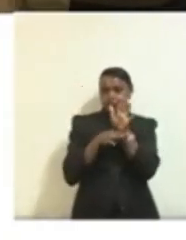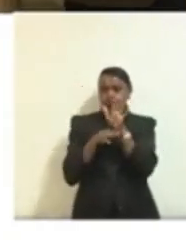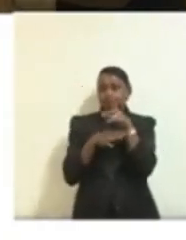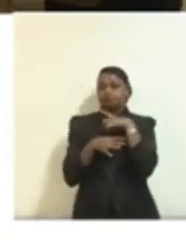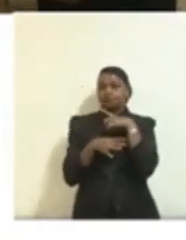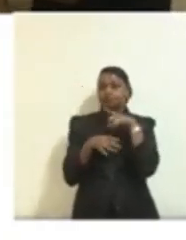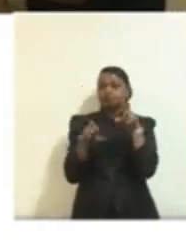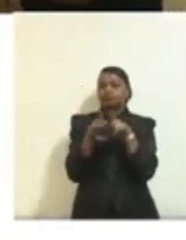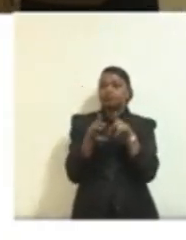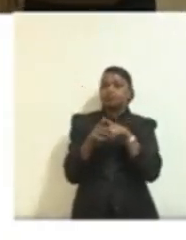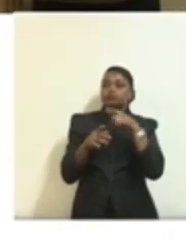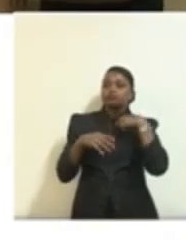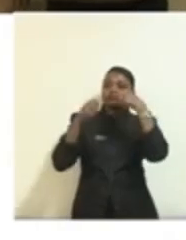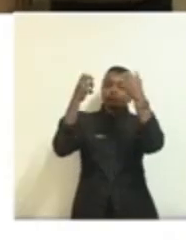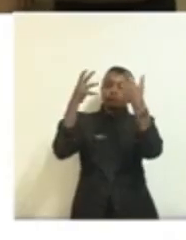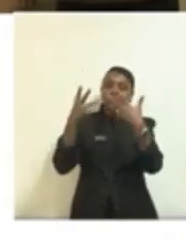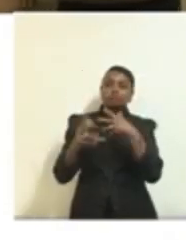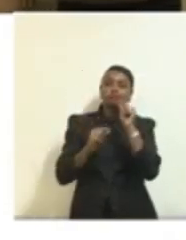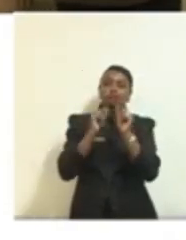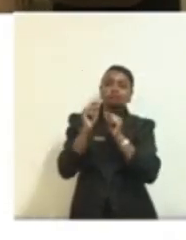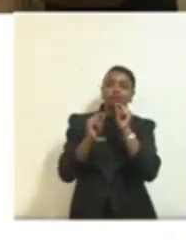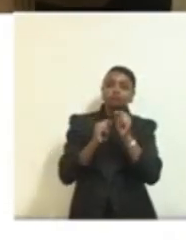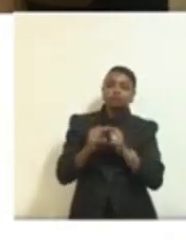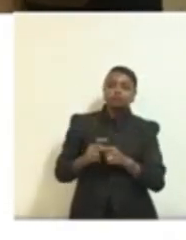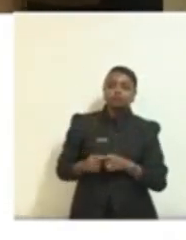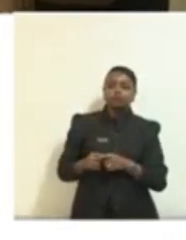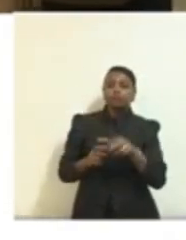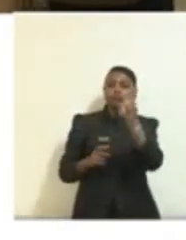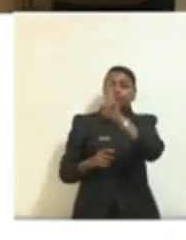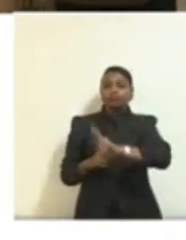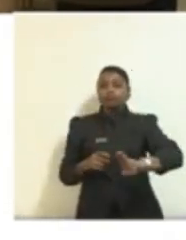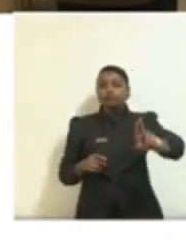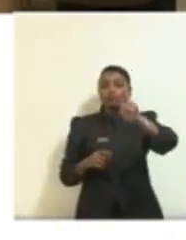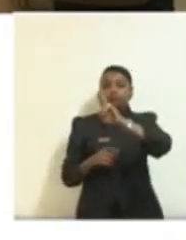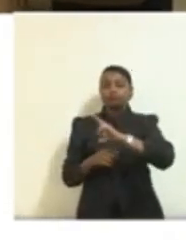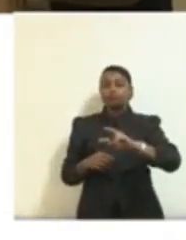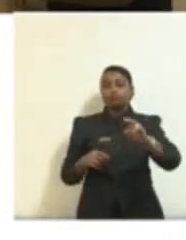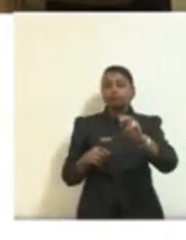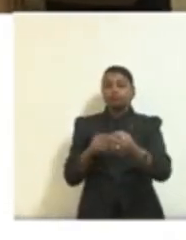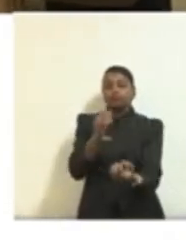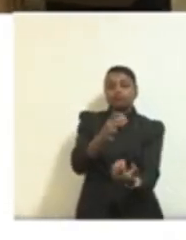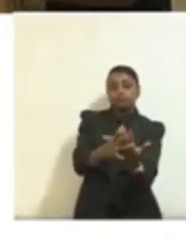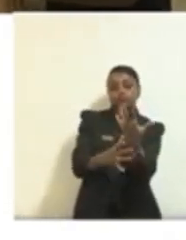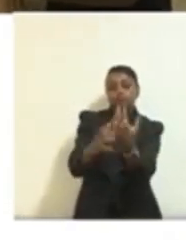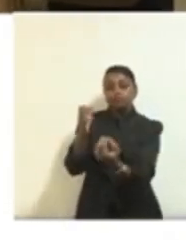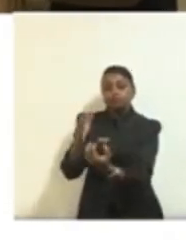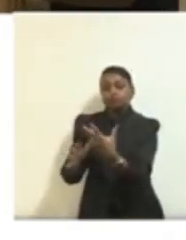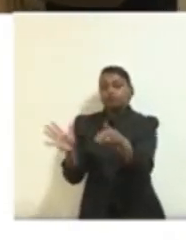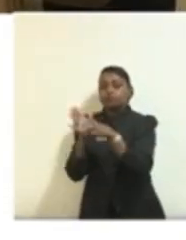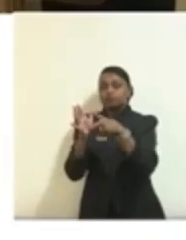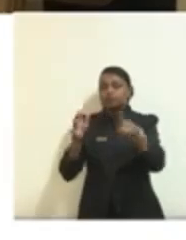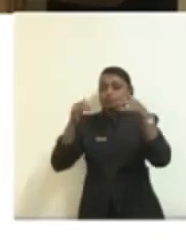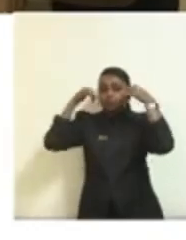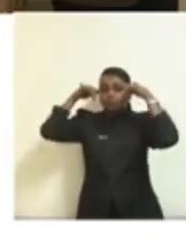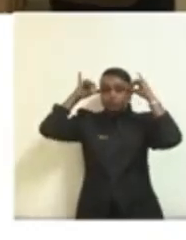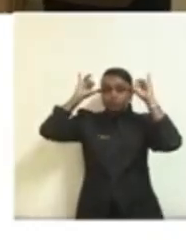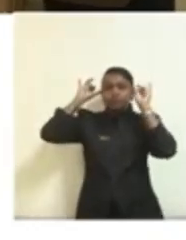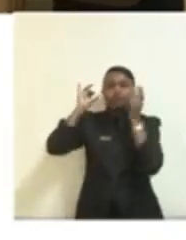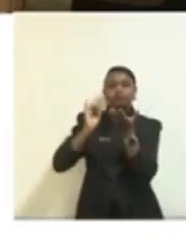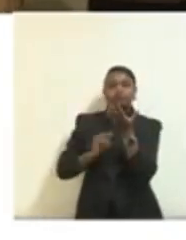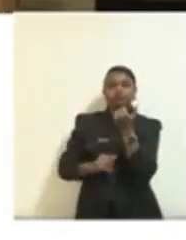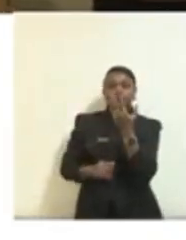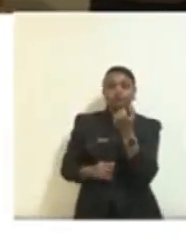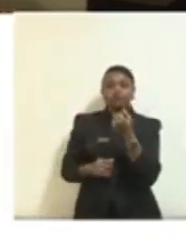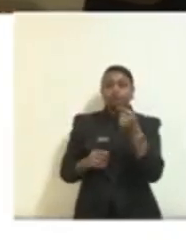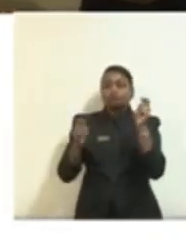Outro aspecto que eu quero destacar é que o uso pastoril da vegetação nativa campestre para a produção pecuária permite, ao mesmo